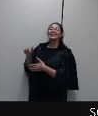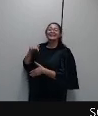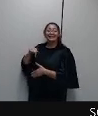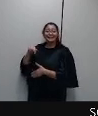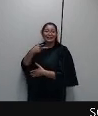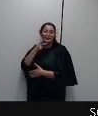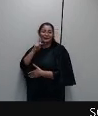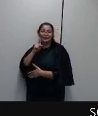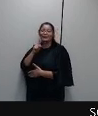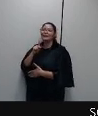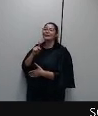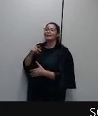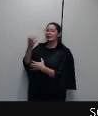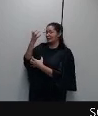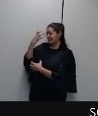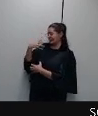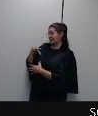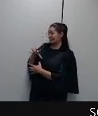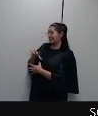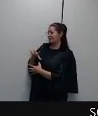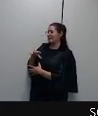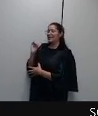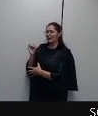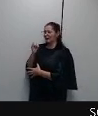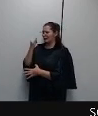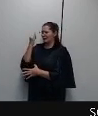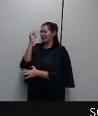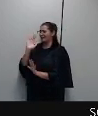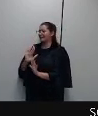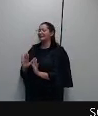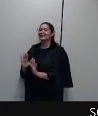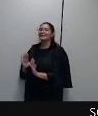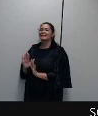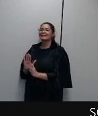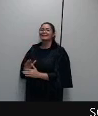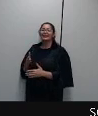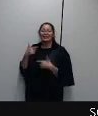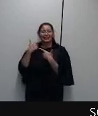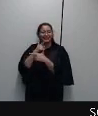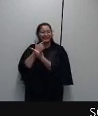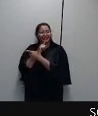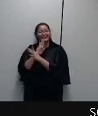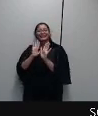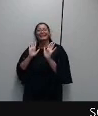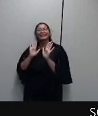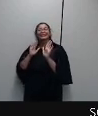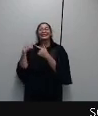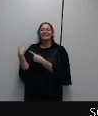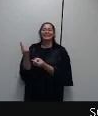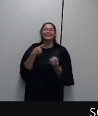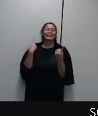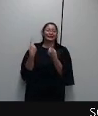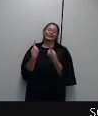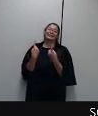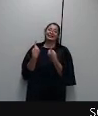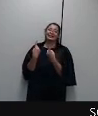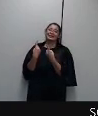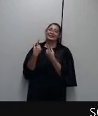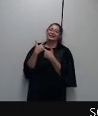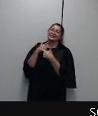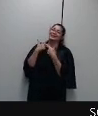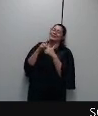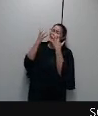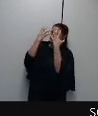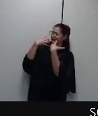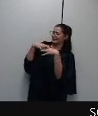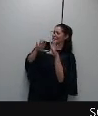era sério eu acho Previdenciário hahaha é muito sério mesmo